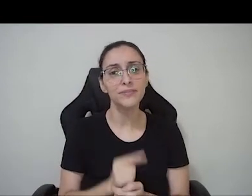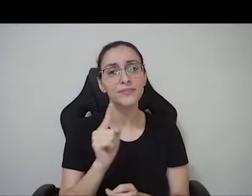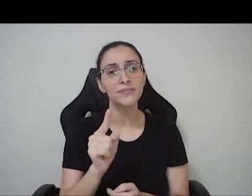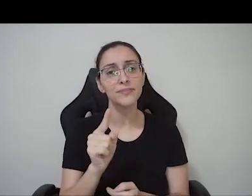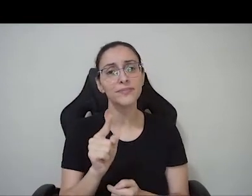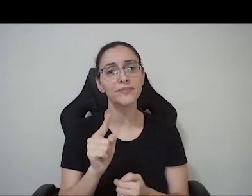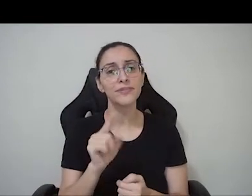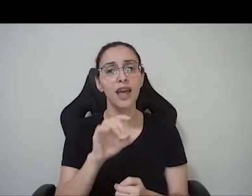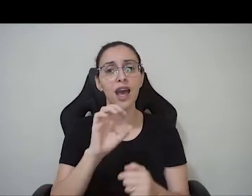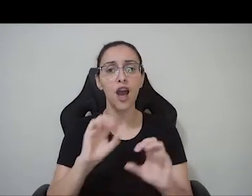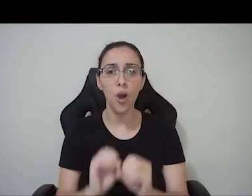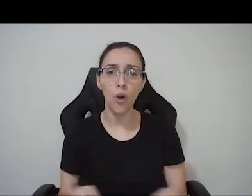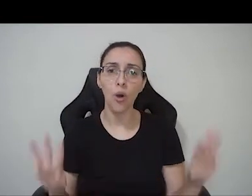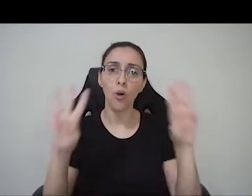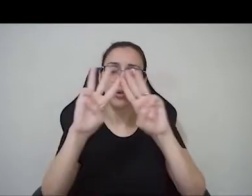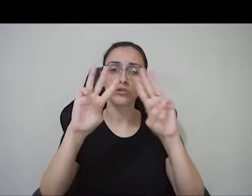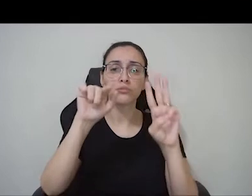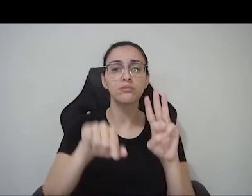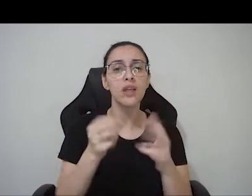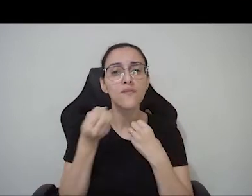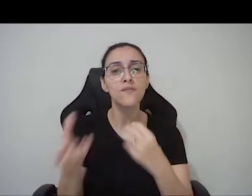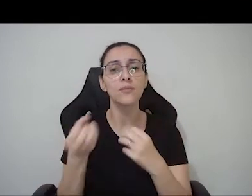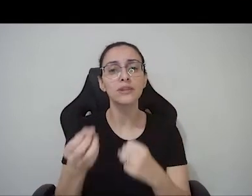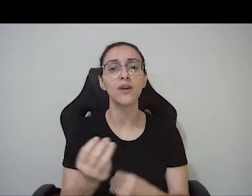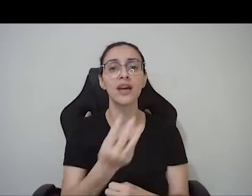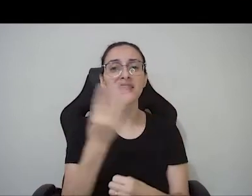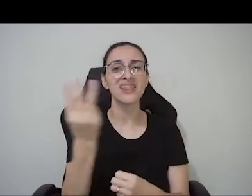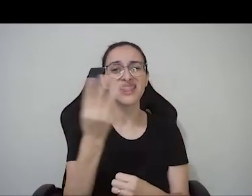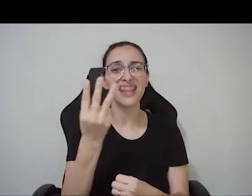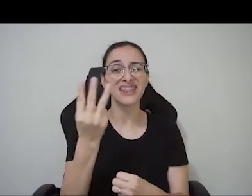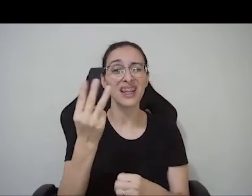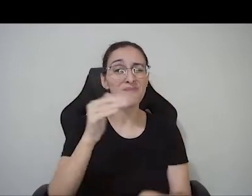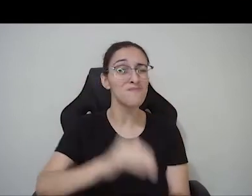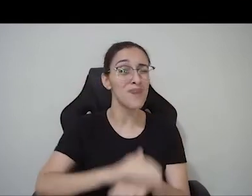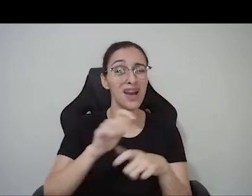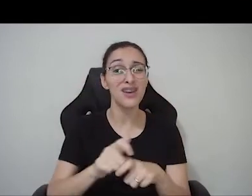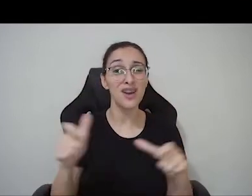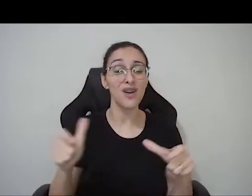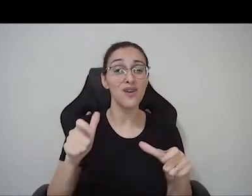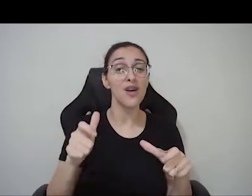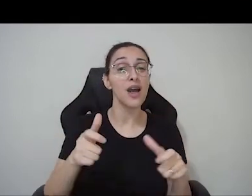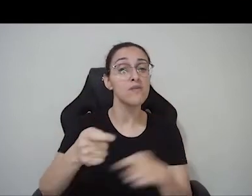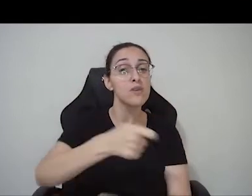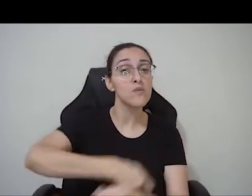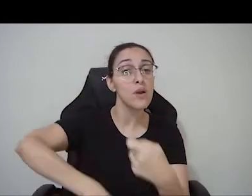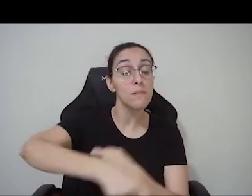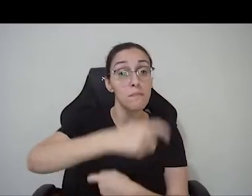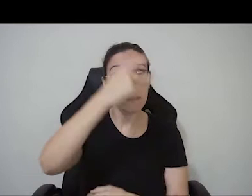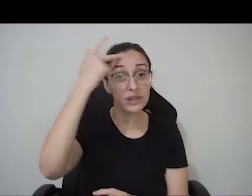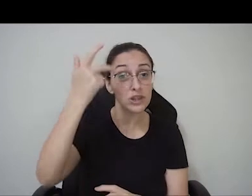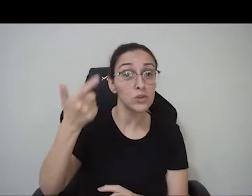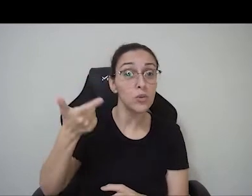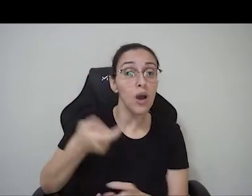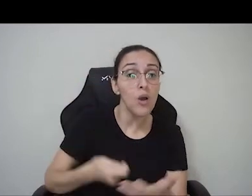Segundo um dado da ONU, a terceira maior potência econômica é de pessoas com deficiência. Isso é